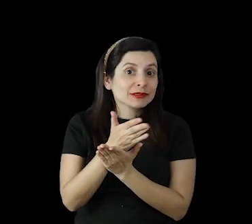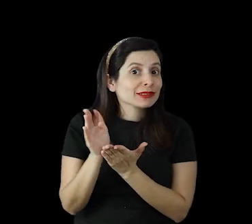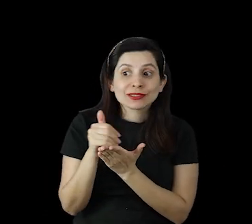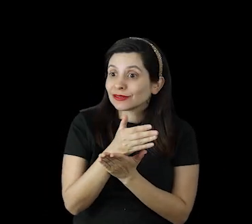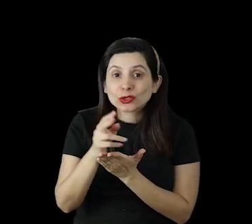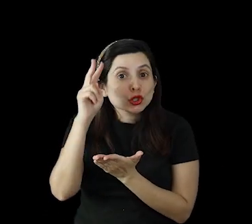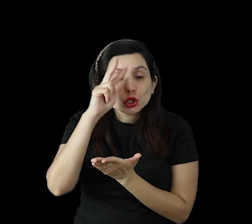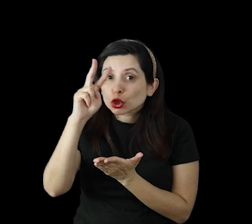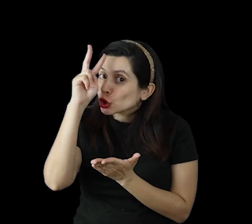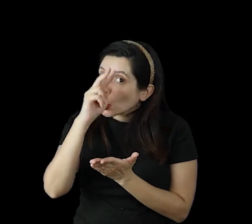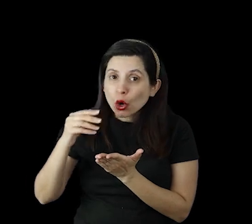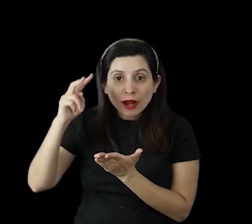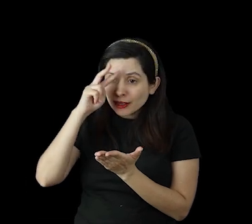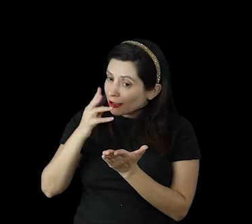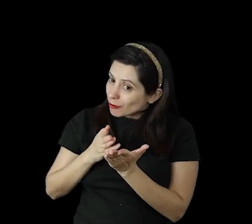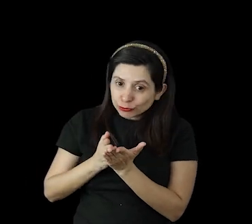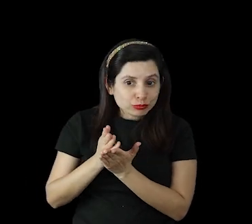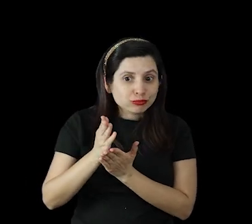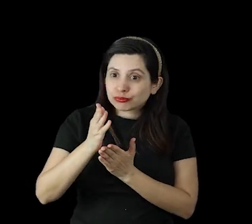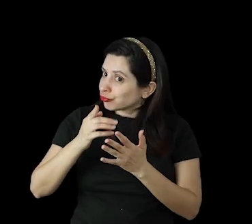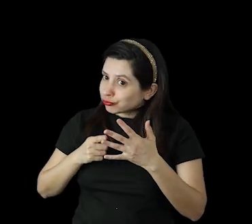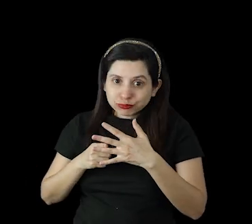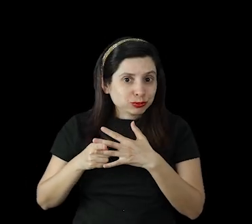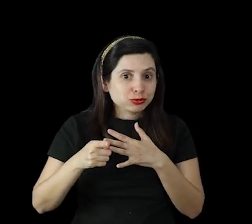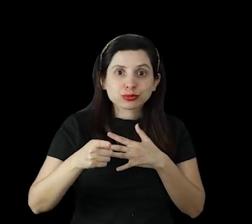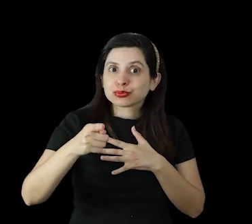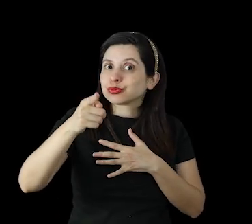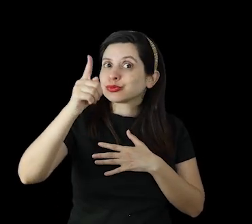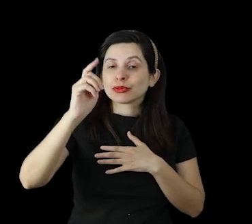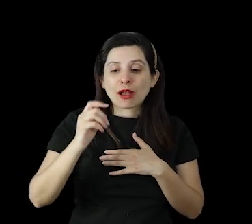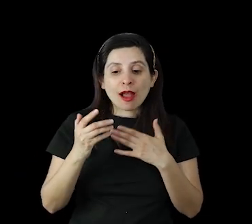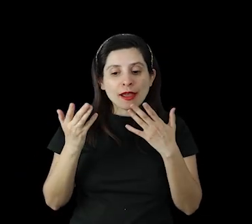e conseguem furar, né. Mas aí é